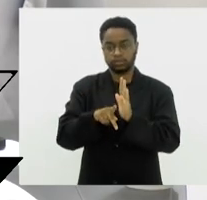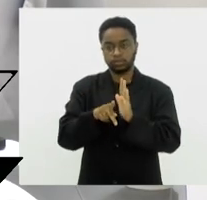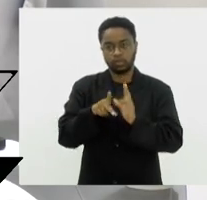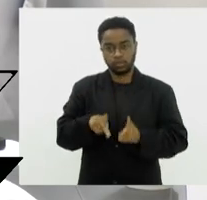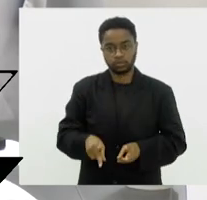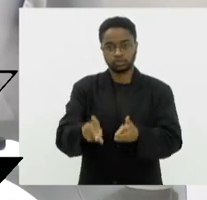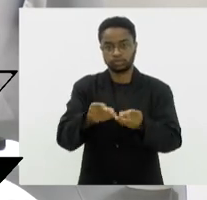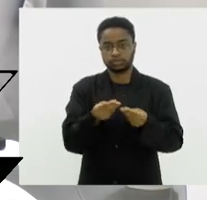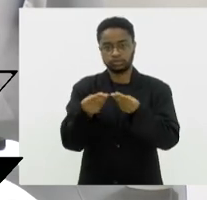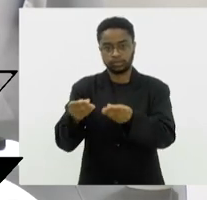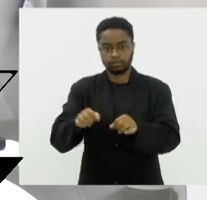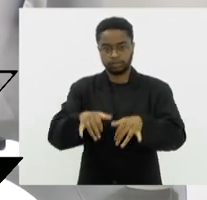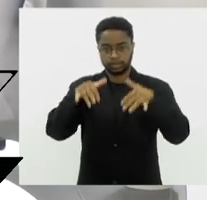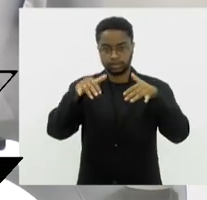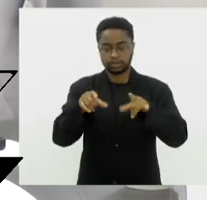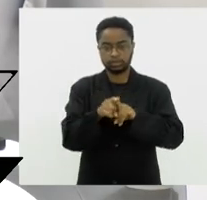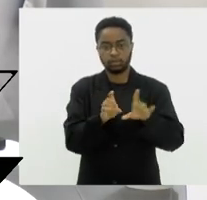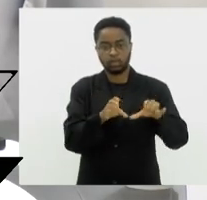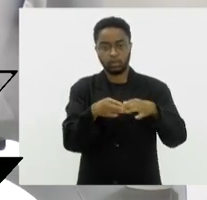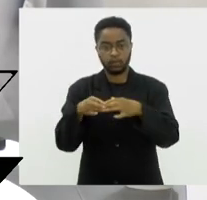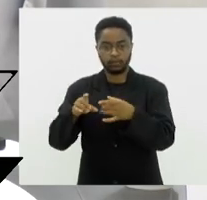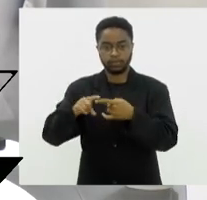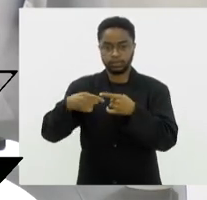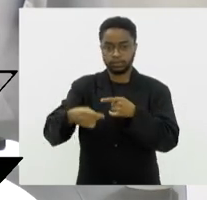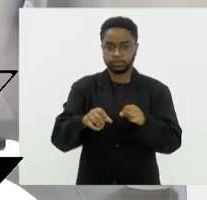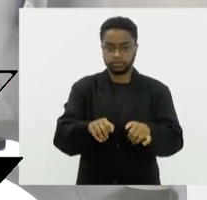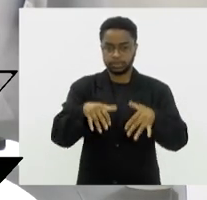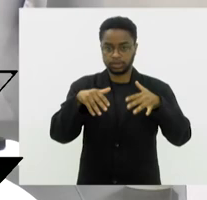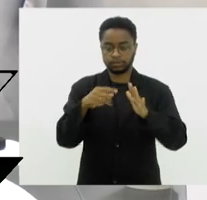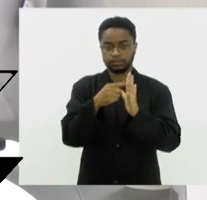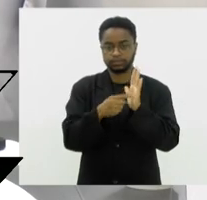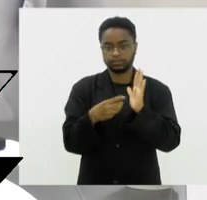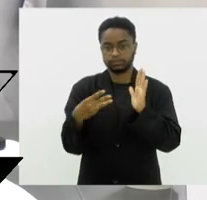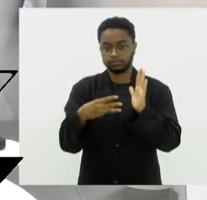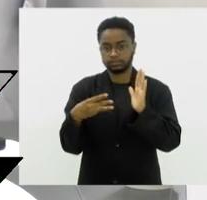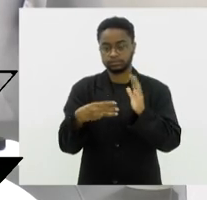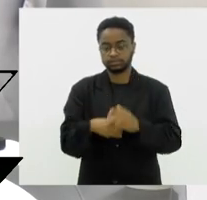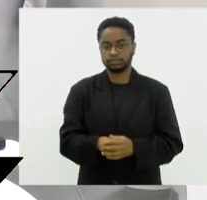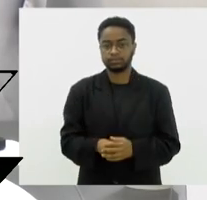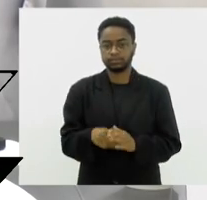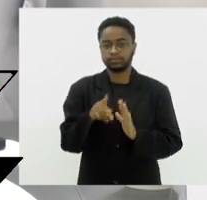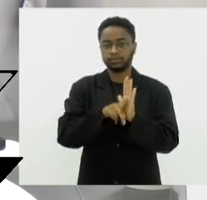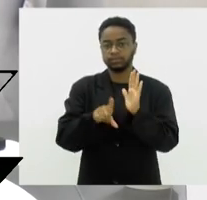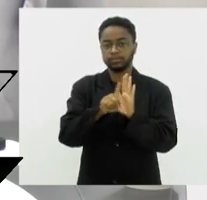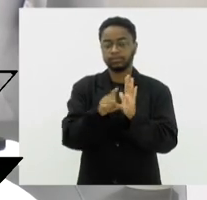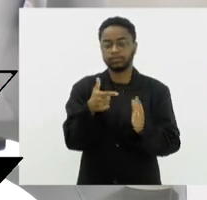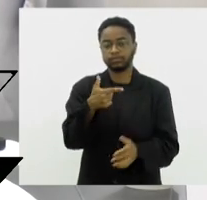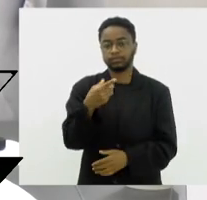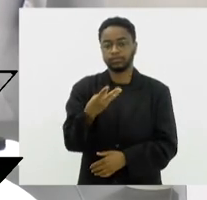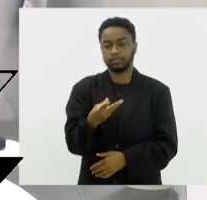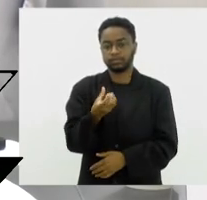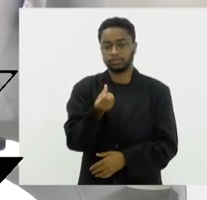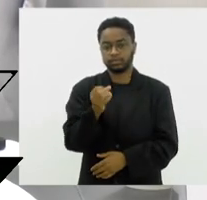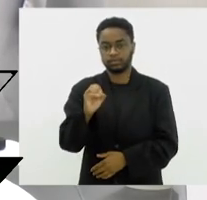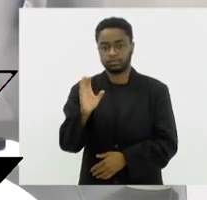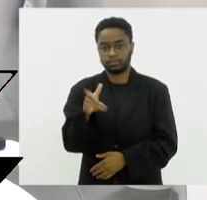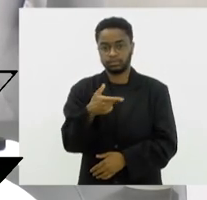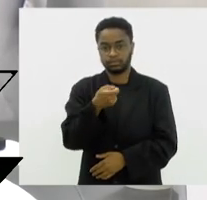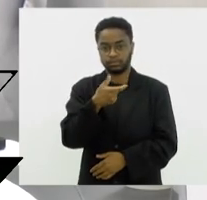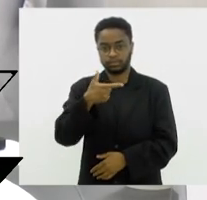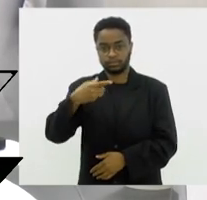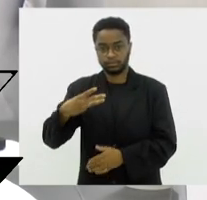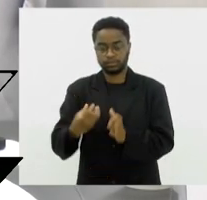a plenária. As comissões, posteriormente, a plenária. 33 da pauta. Projeto de lei 2360 de 23, de autoria